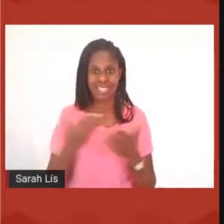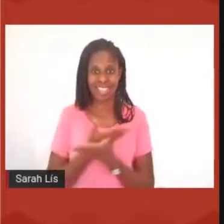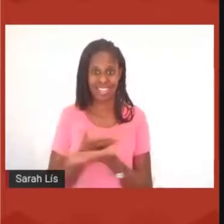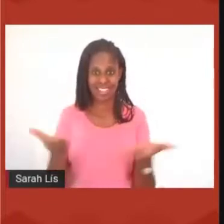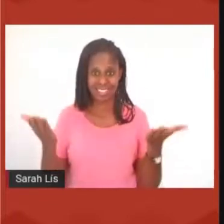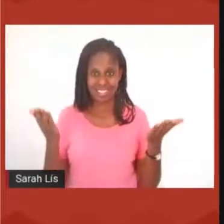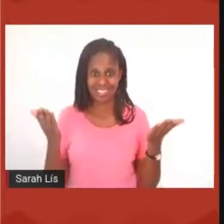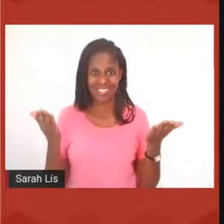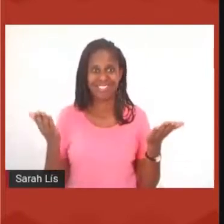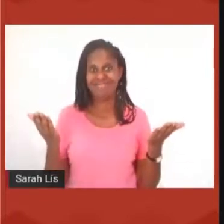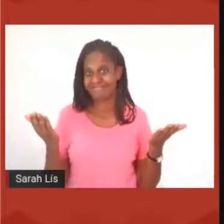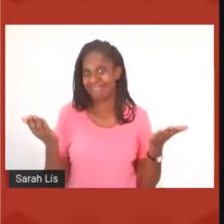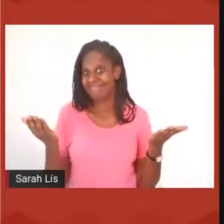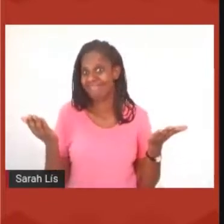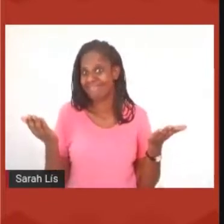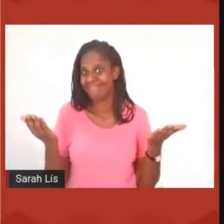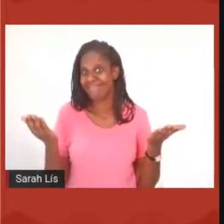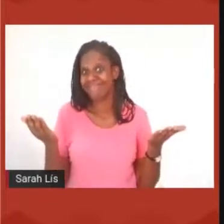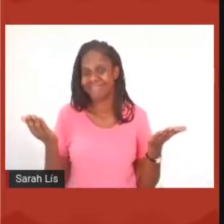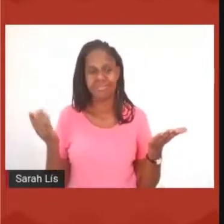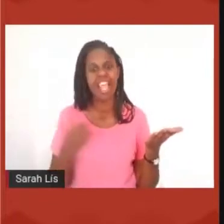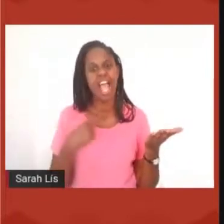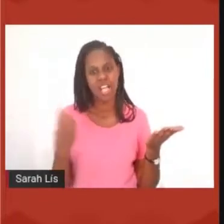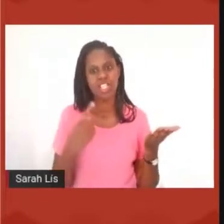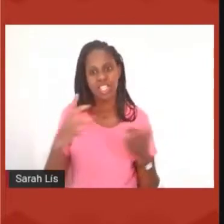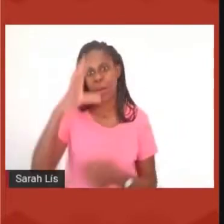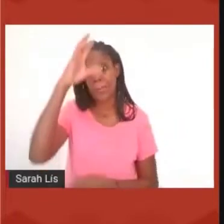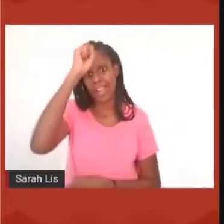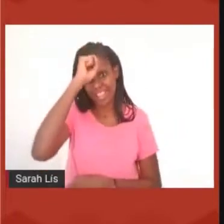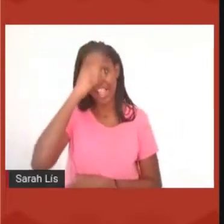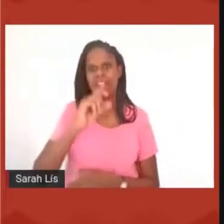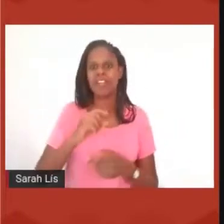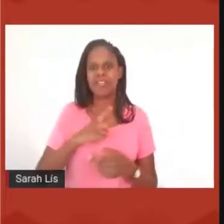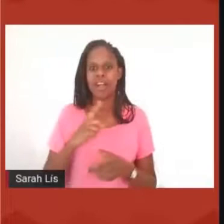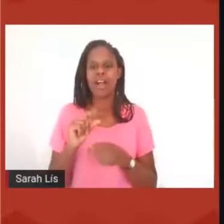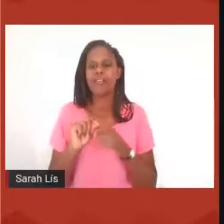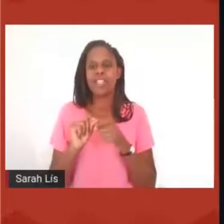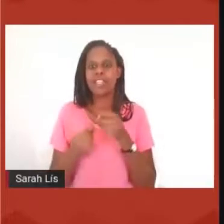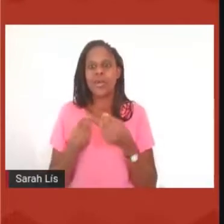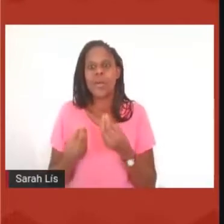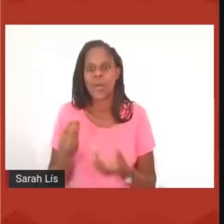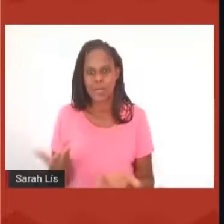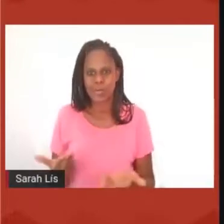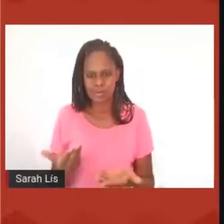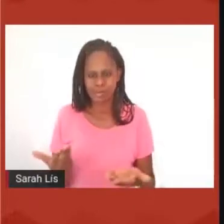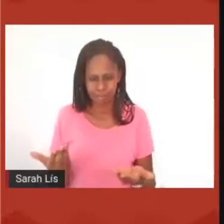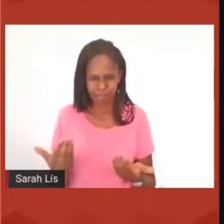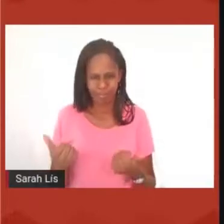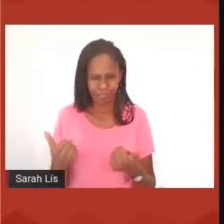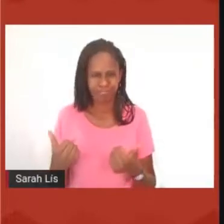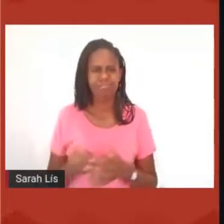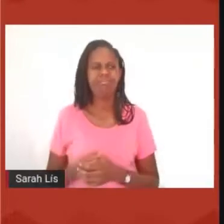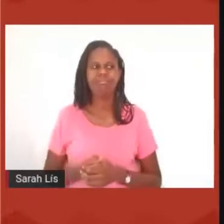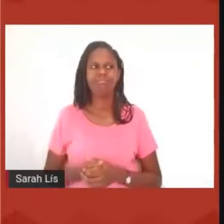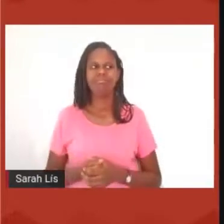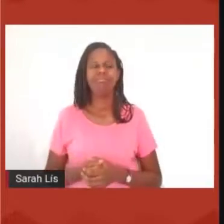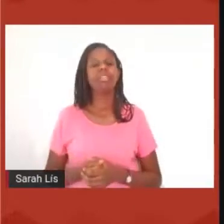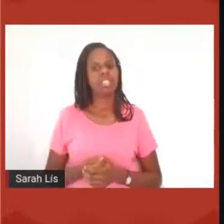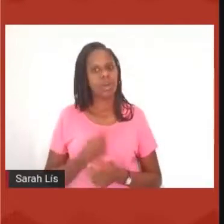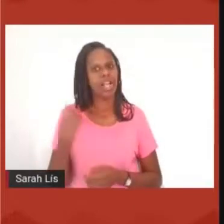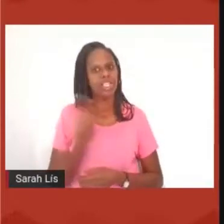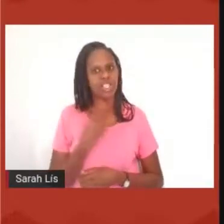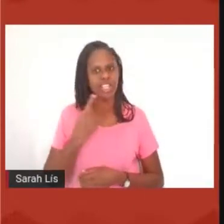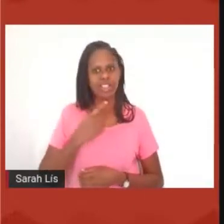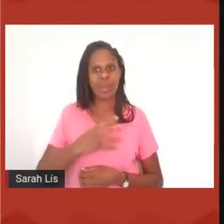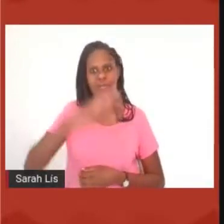existia desse jeito, né? Então, a gente está aprendendo a fazer, tá certo? Então, vamos aprender